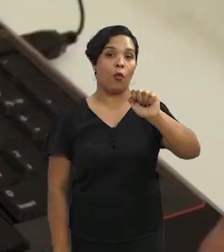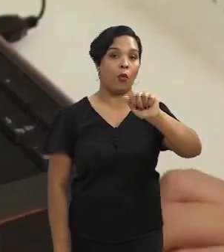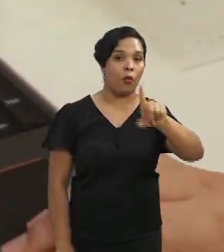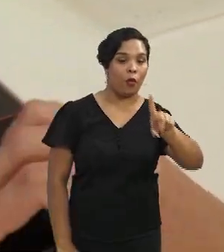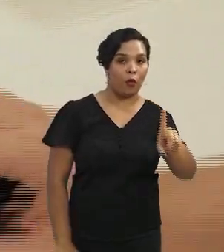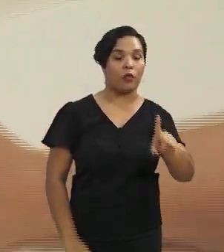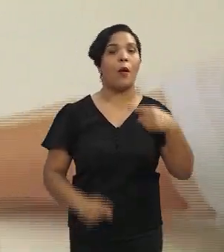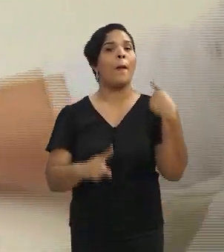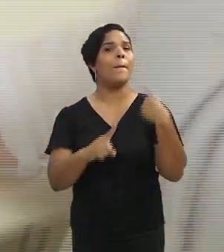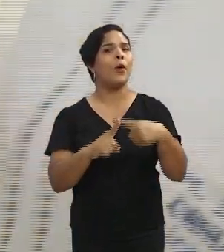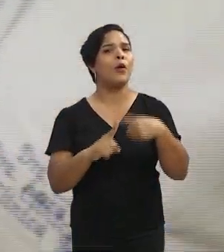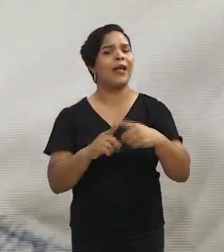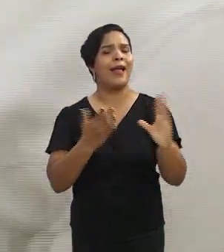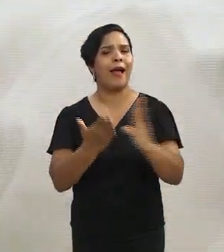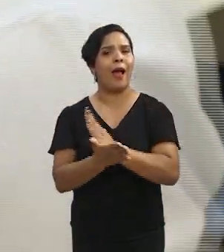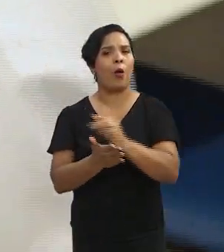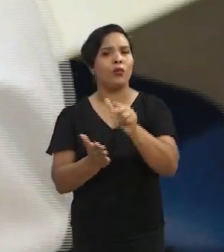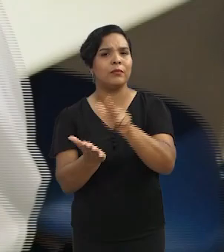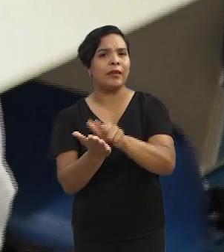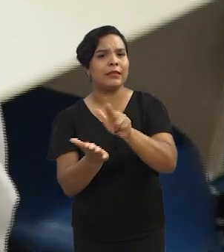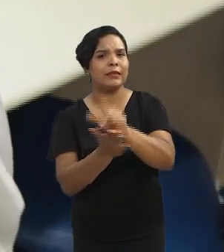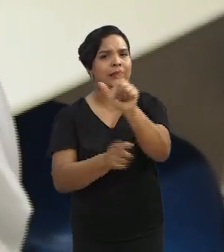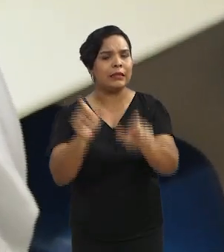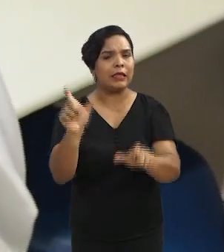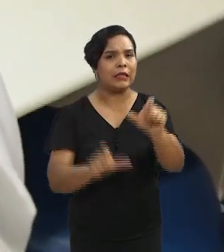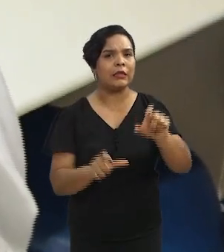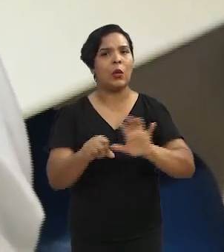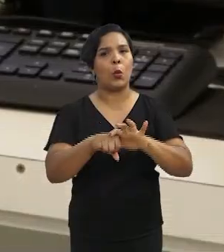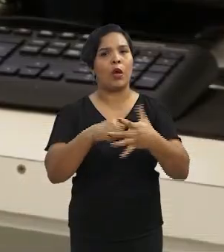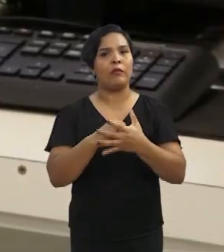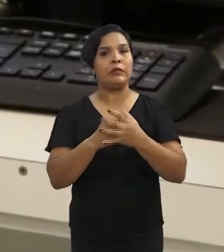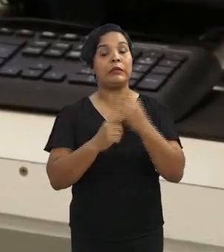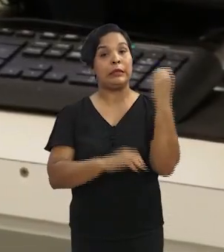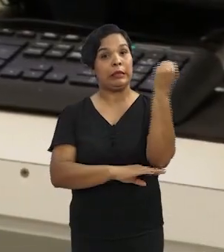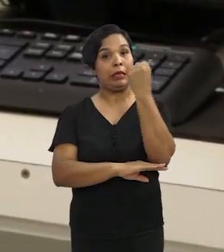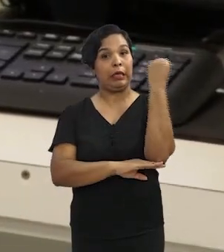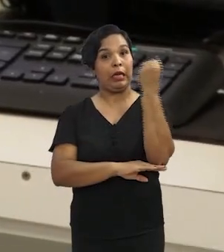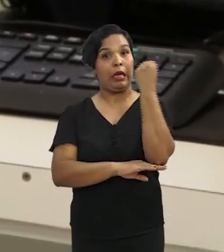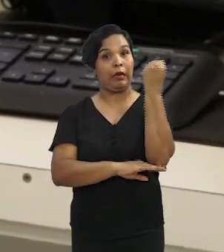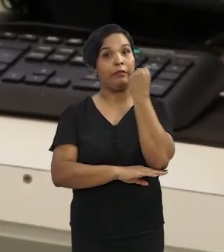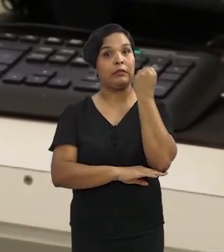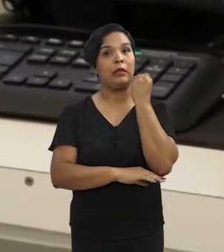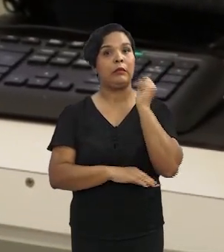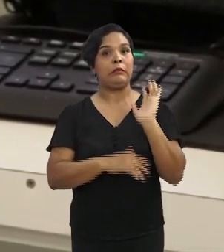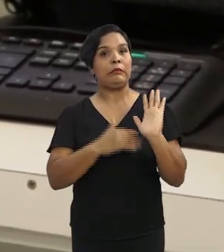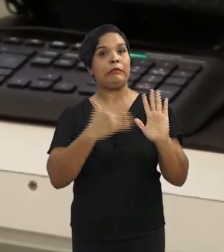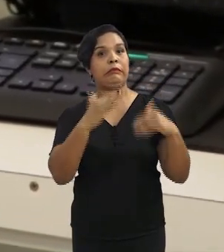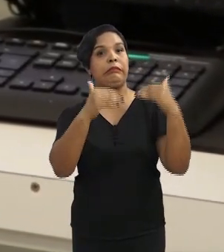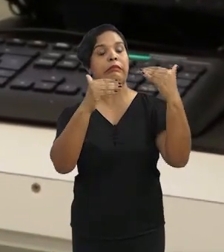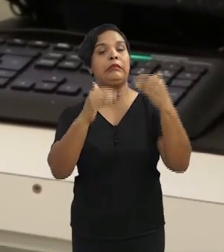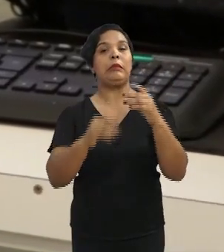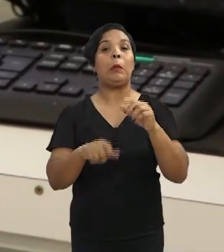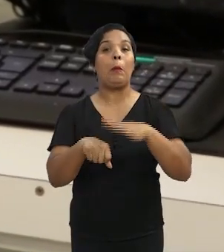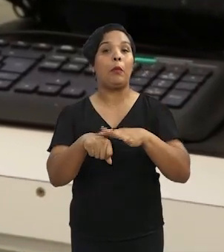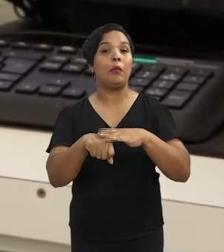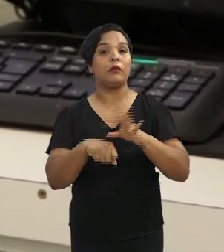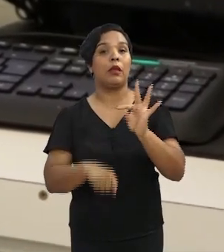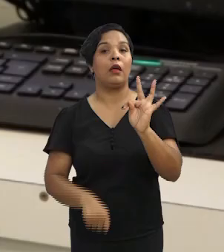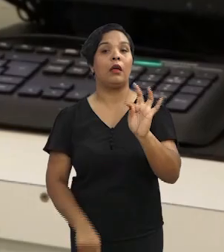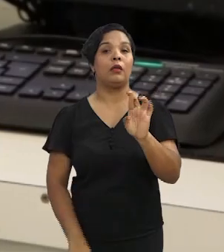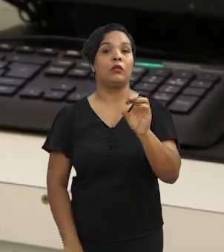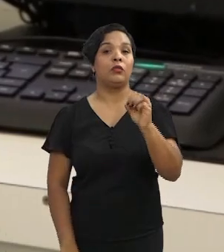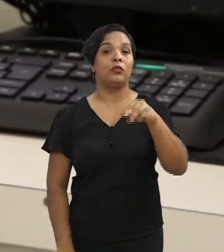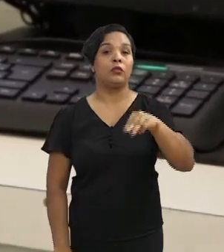Pinheiro investigavam por que alguns pacientes com Covid grave evoluíam muito rapidamente para quadros de